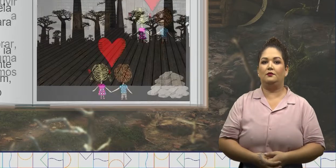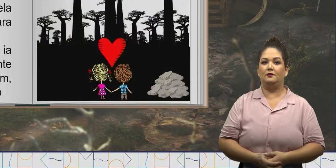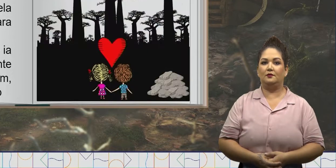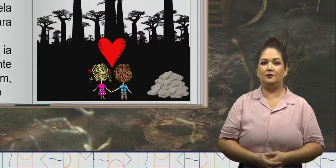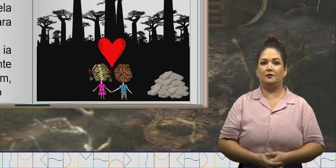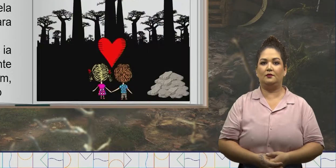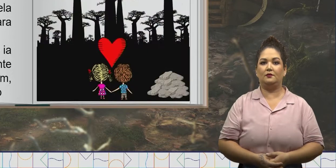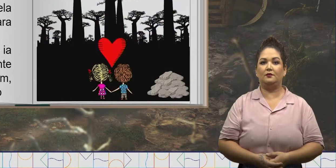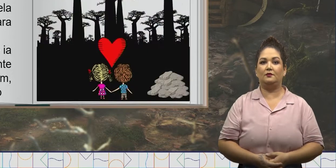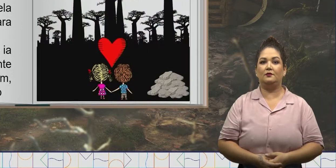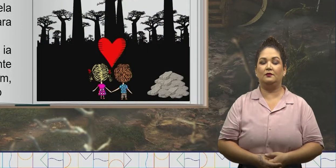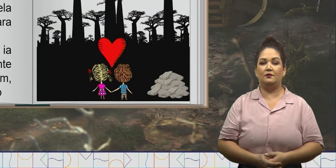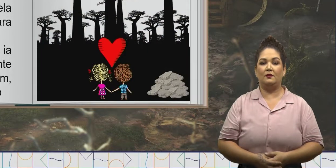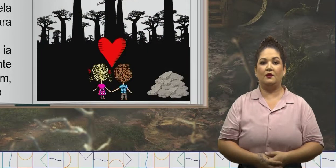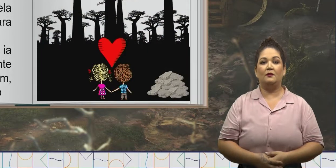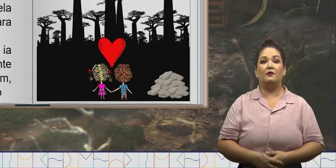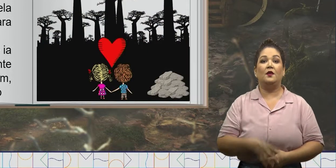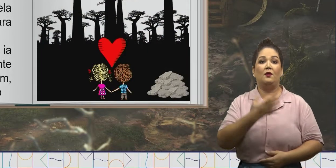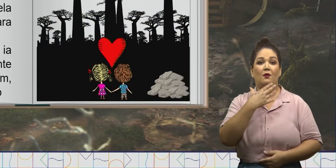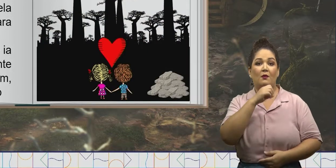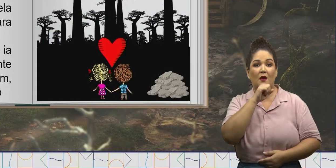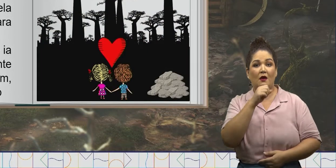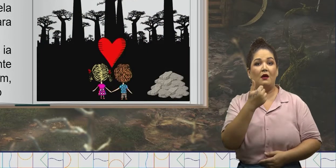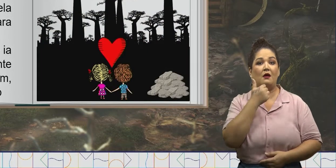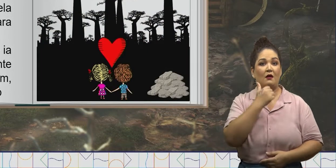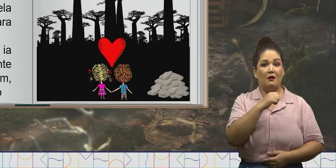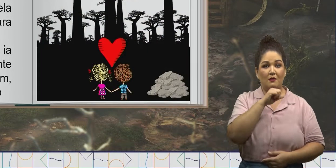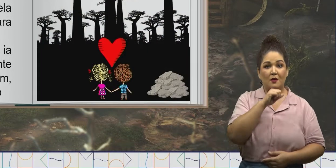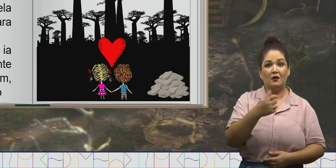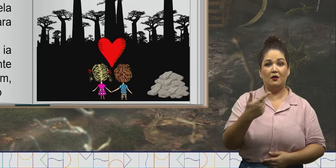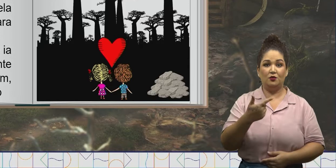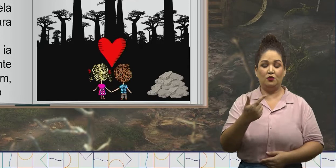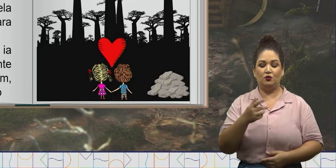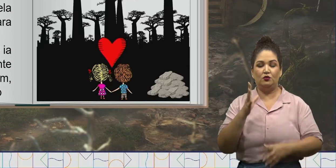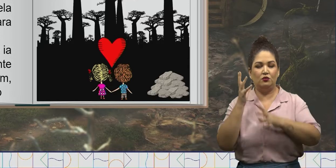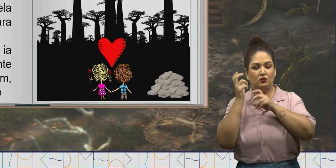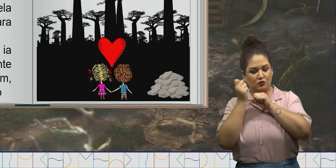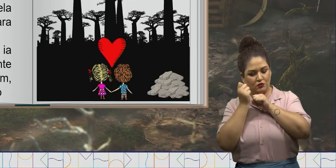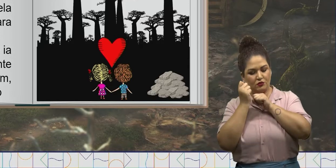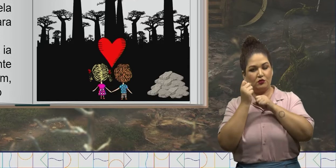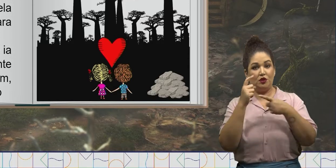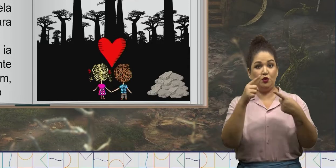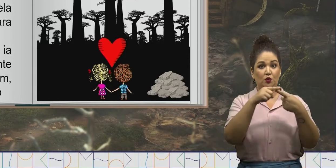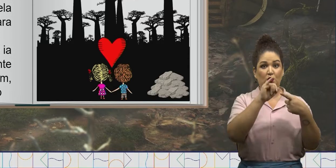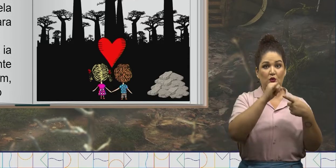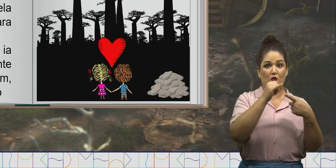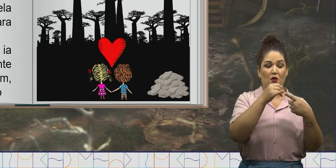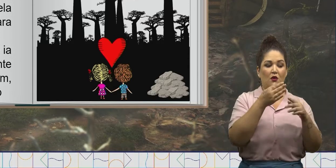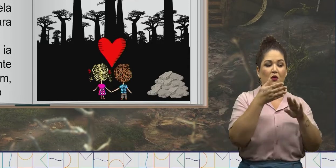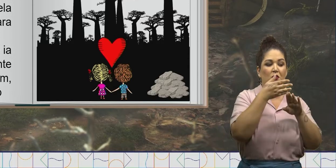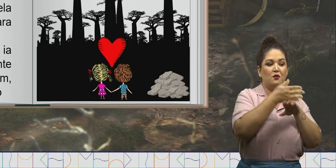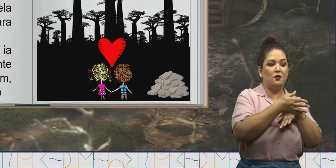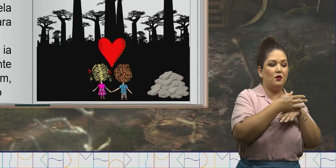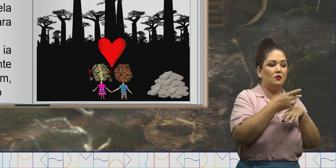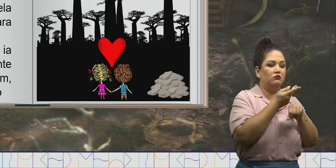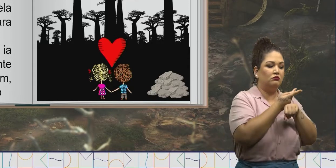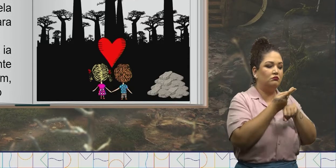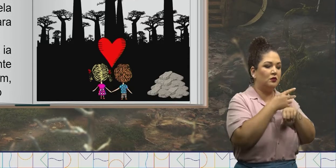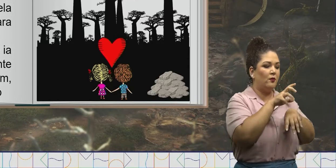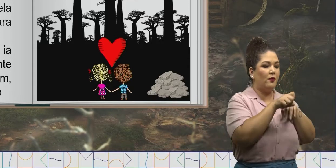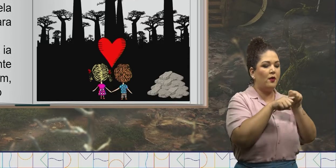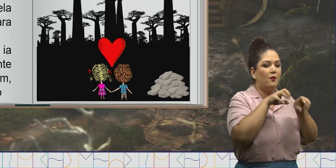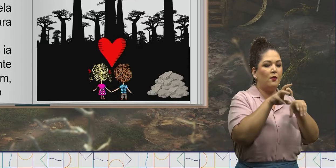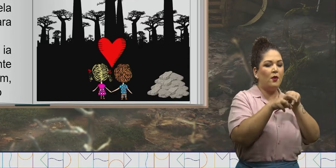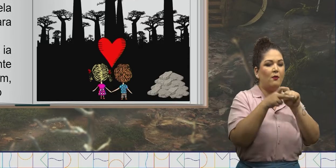casa." Assim que o pai e a madrasta foram dormir, João foi até o quintal e